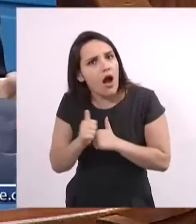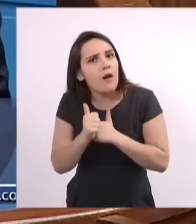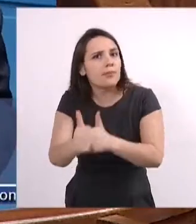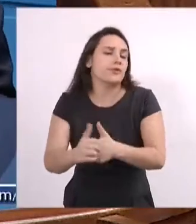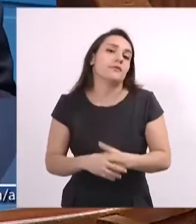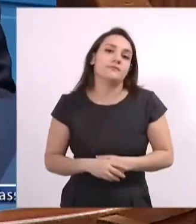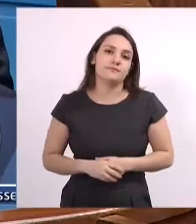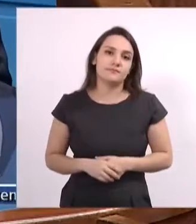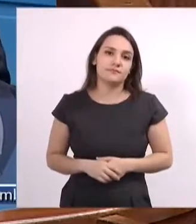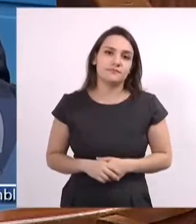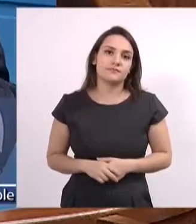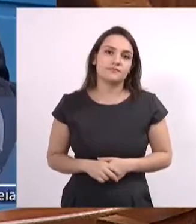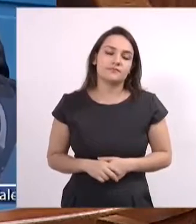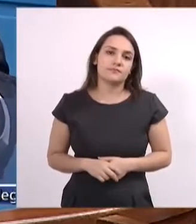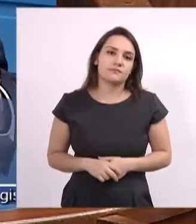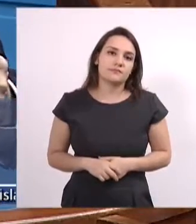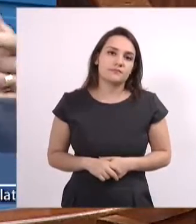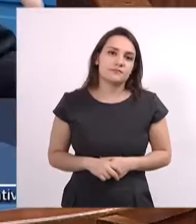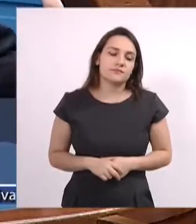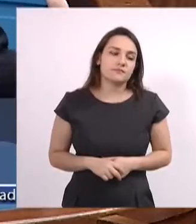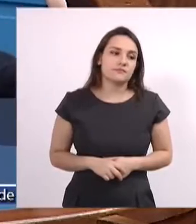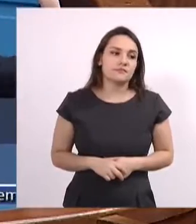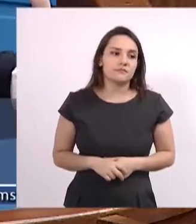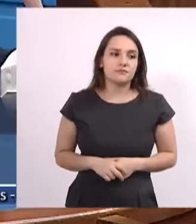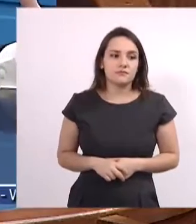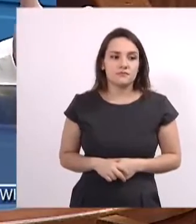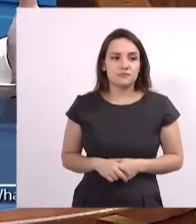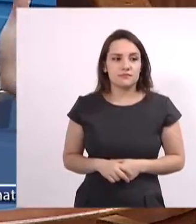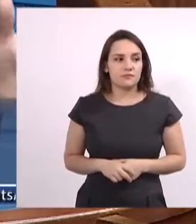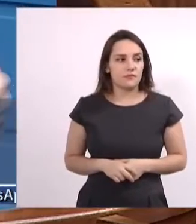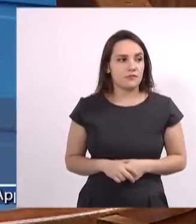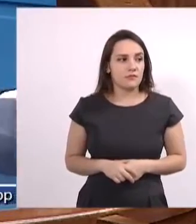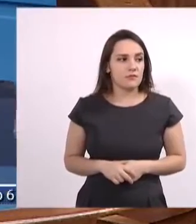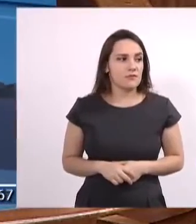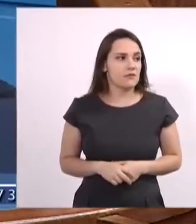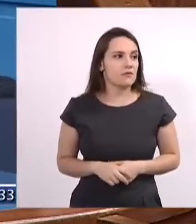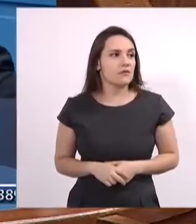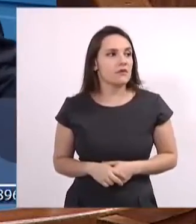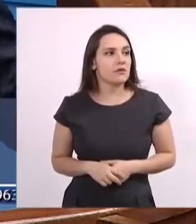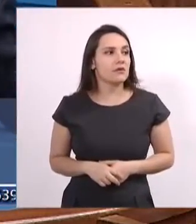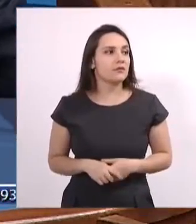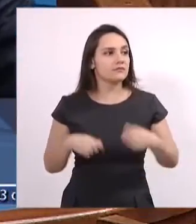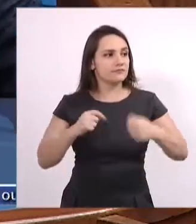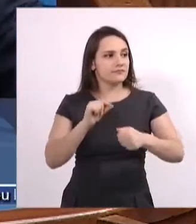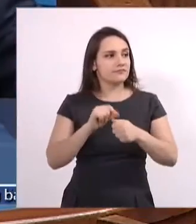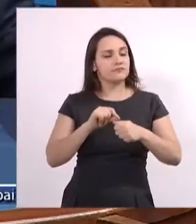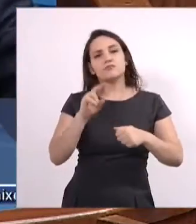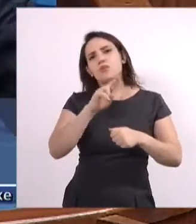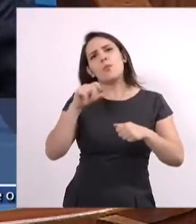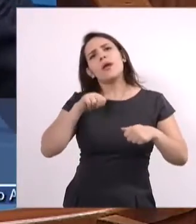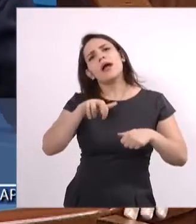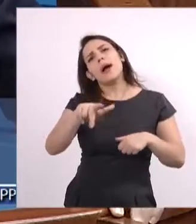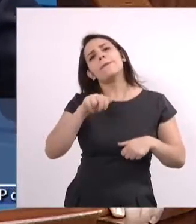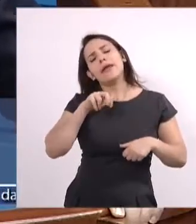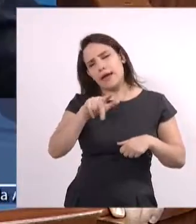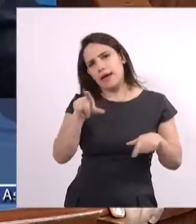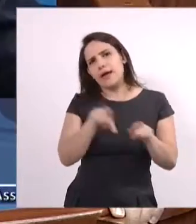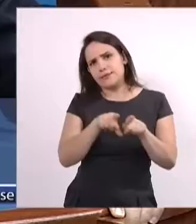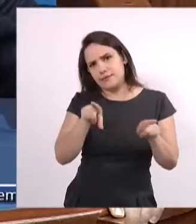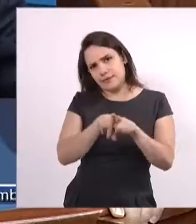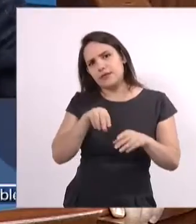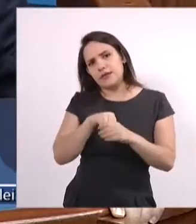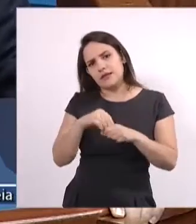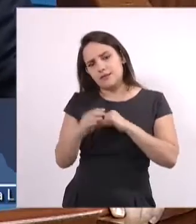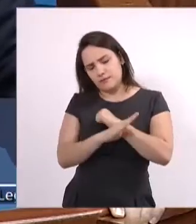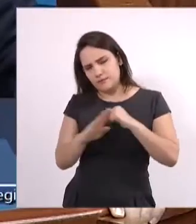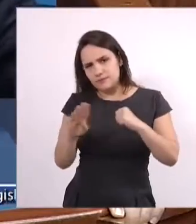As estratégias de poder fazer as caminhadas nos bairros,